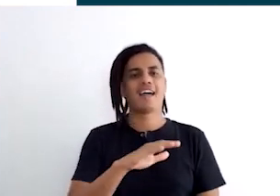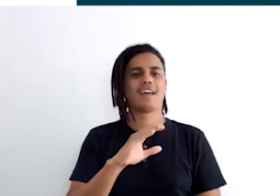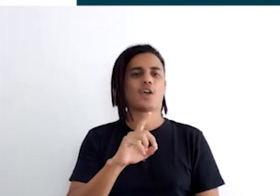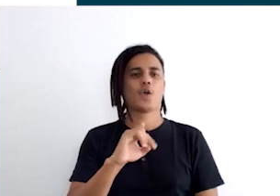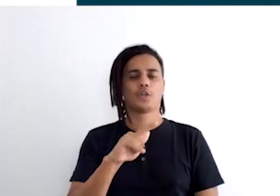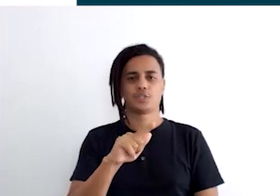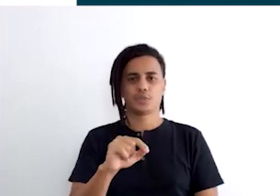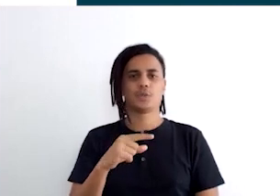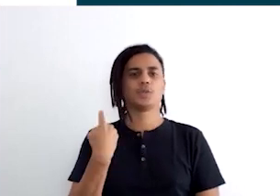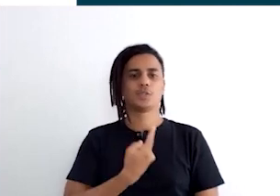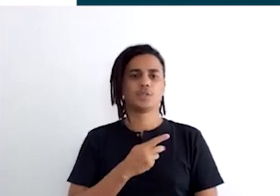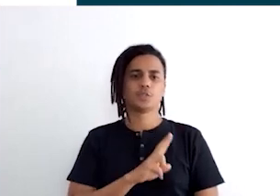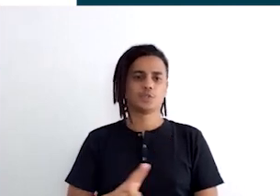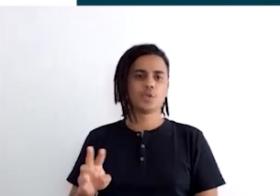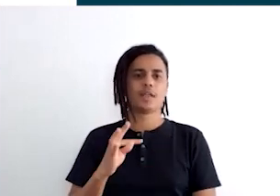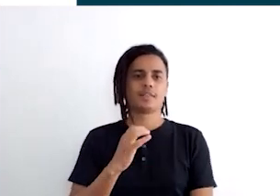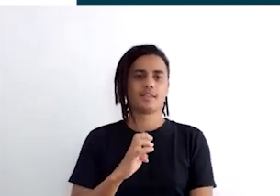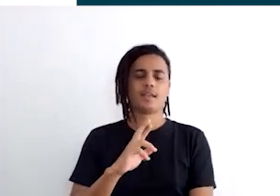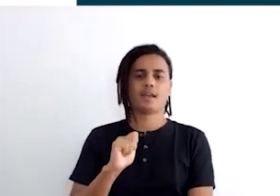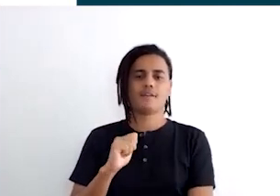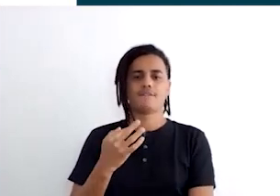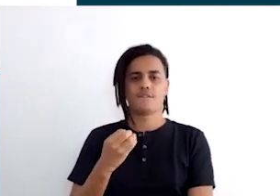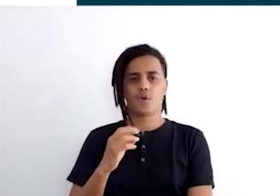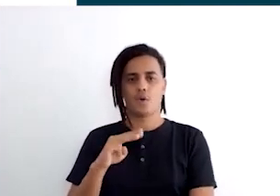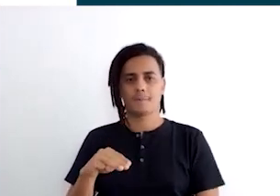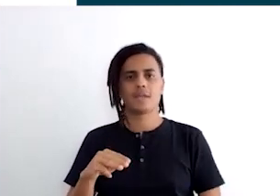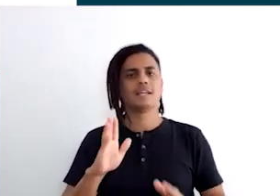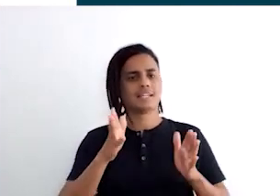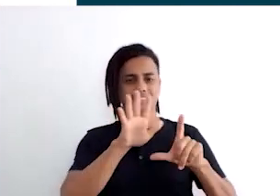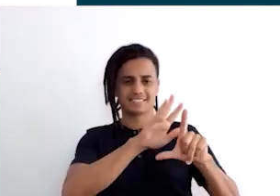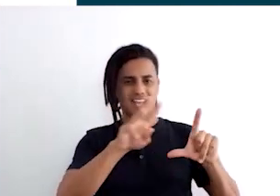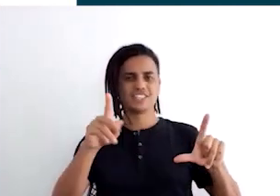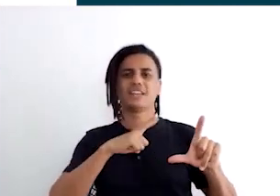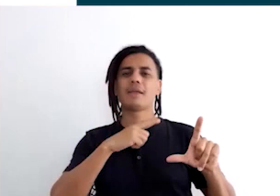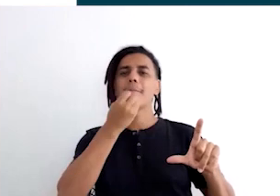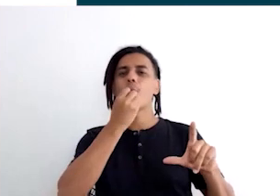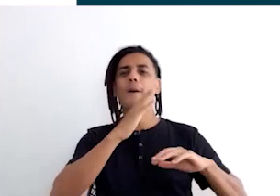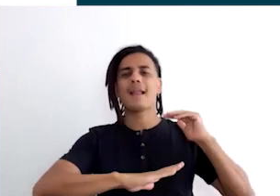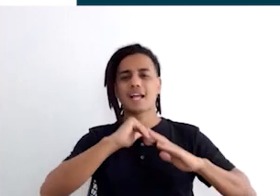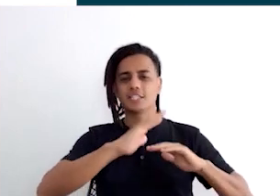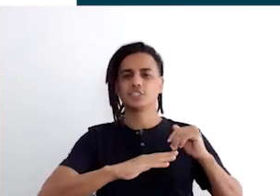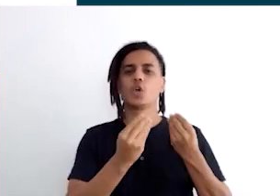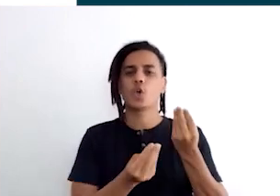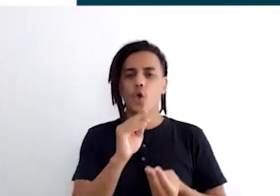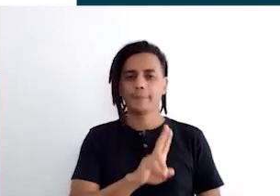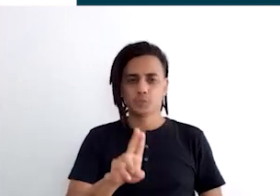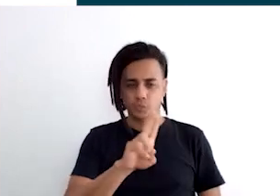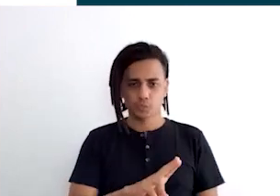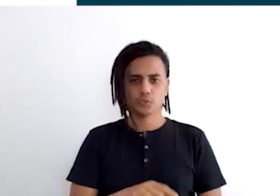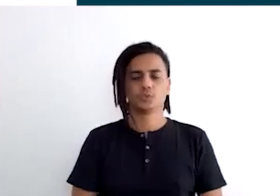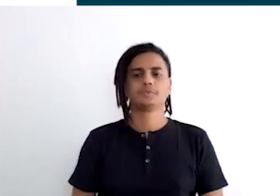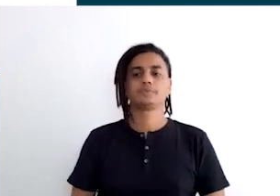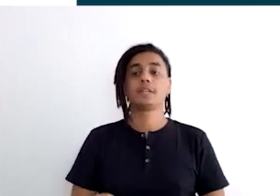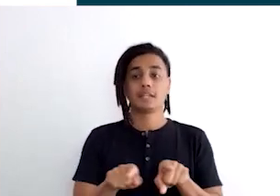usou Terraform de maneira modularizada. No próprio site Terraform tem lá as boas práticas, né? De forma de uso. A gente usou